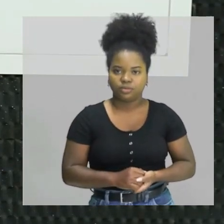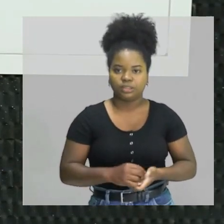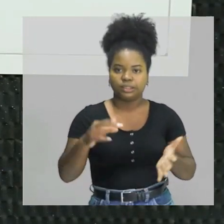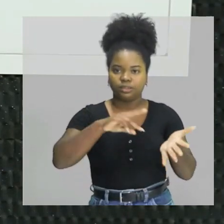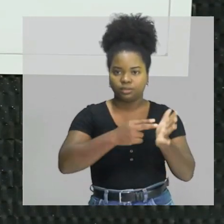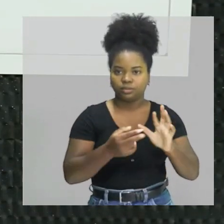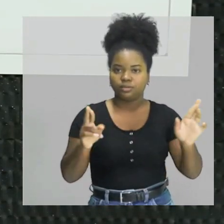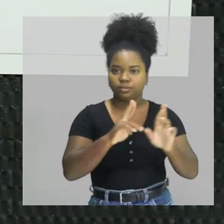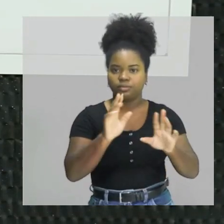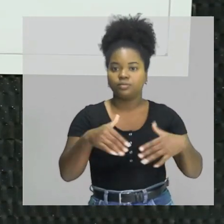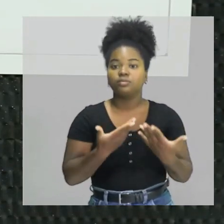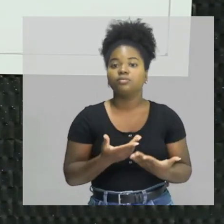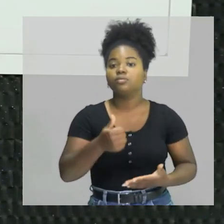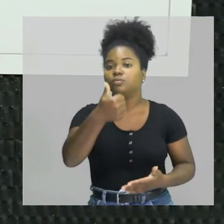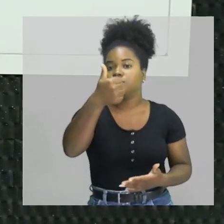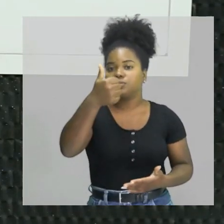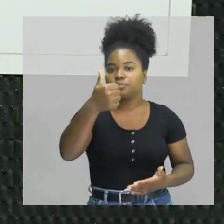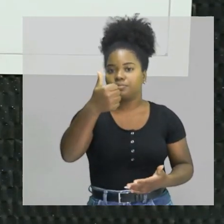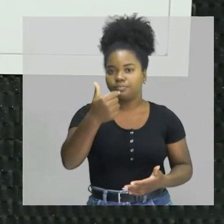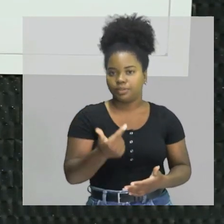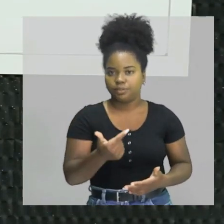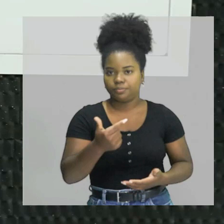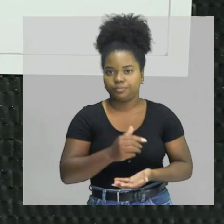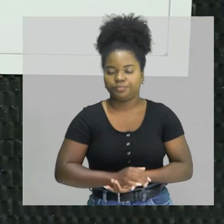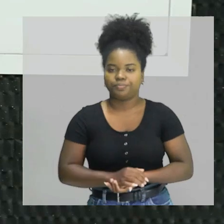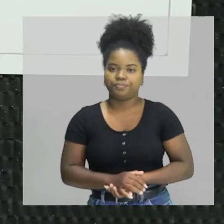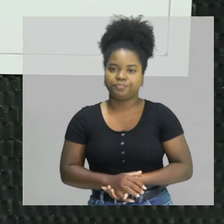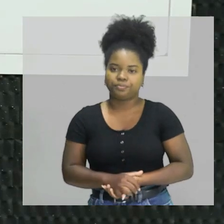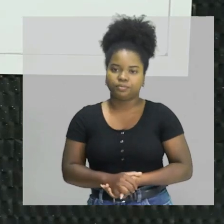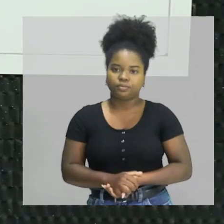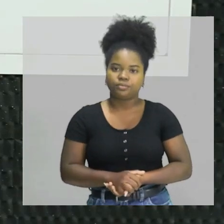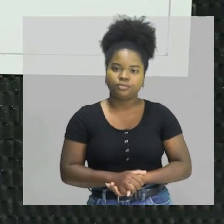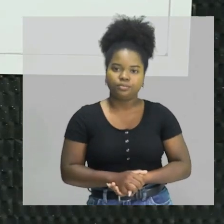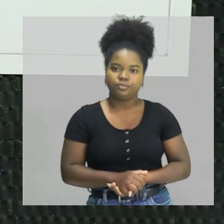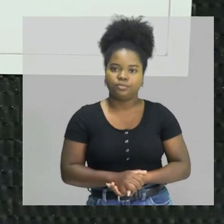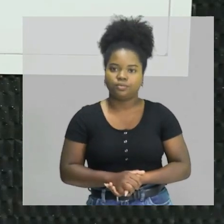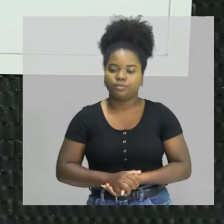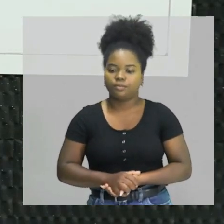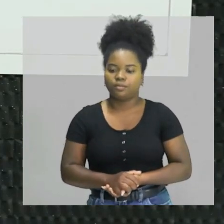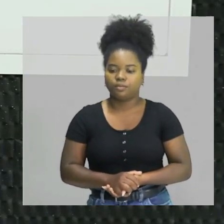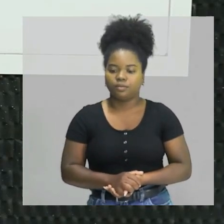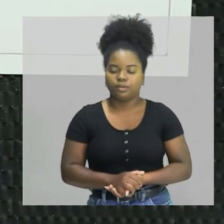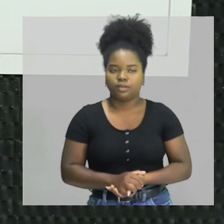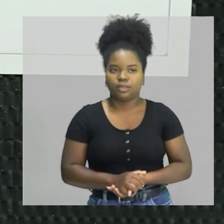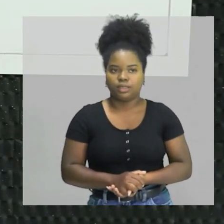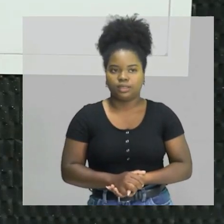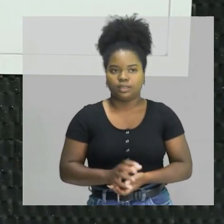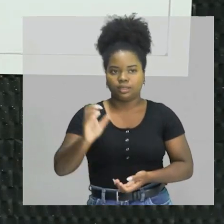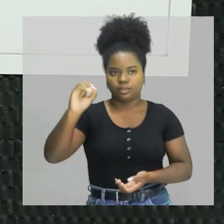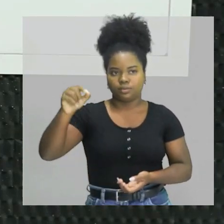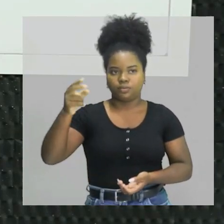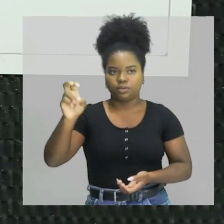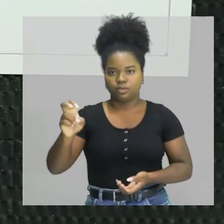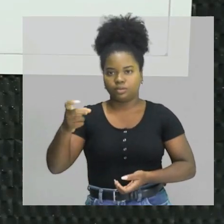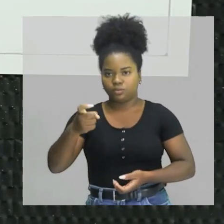saber. Então, fica 1 meio. 1 meio é igual a 0,5 sobre x. Ó.